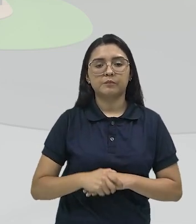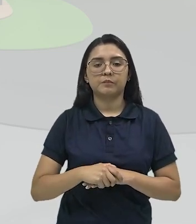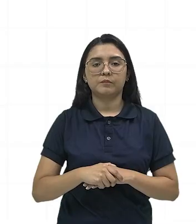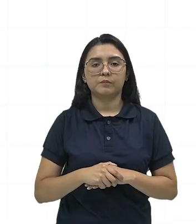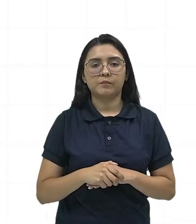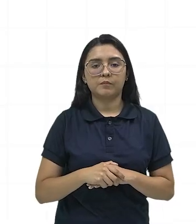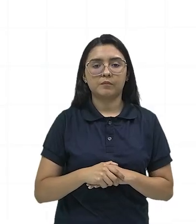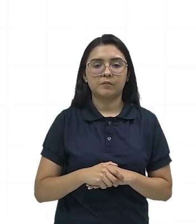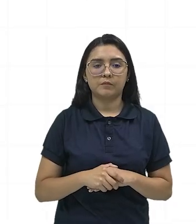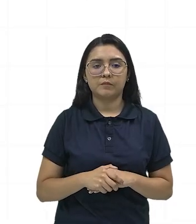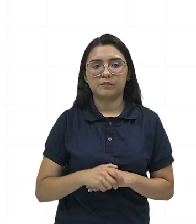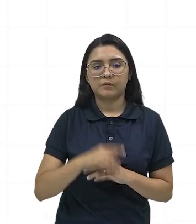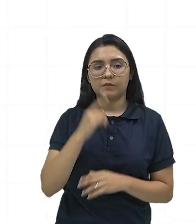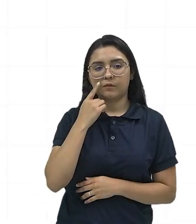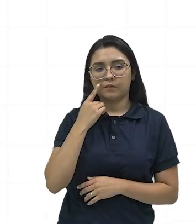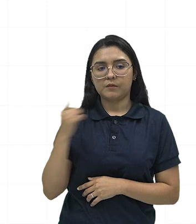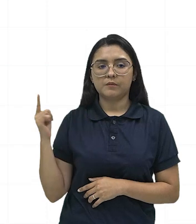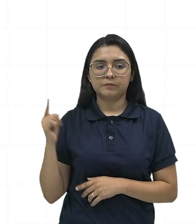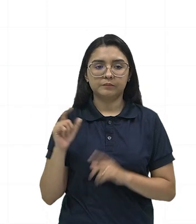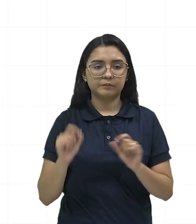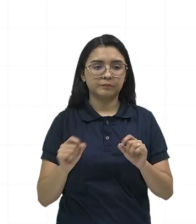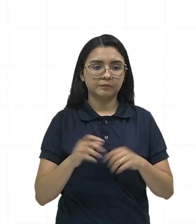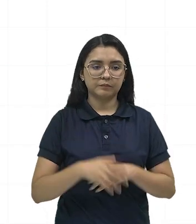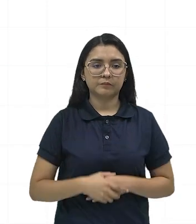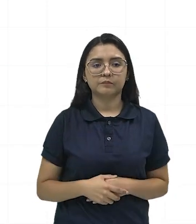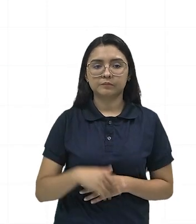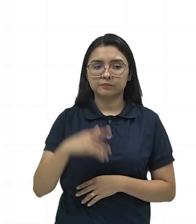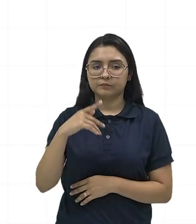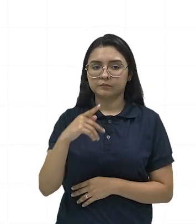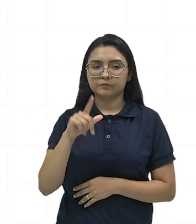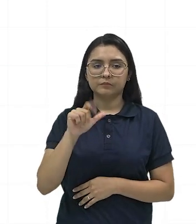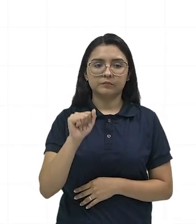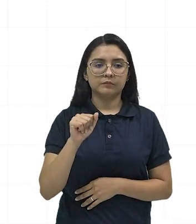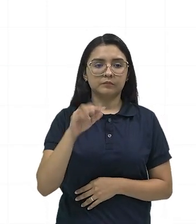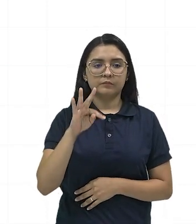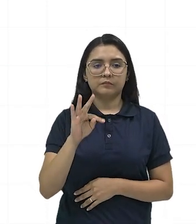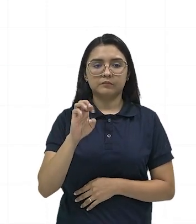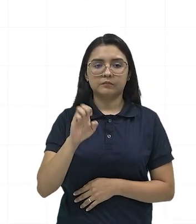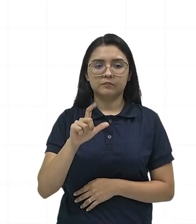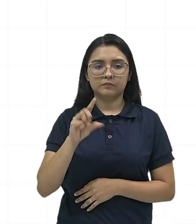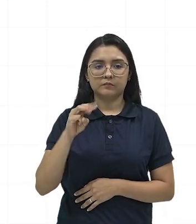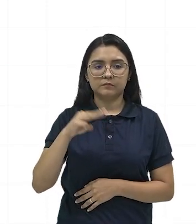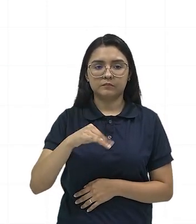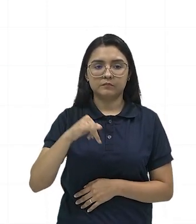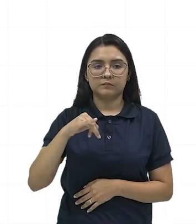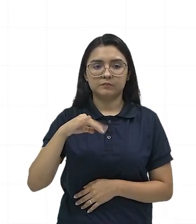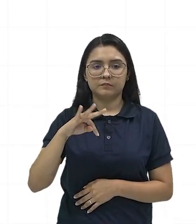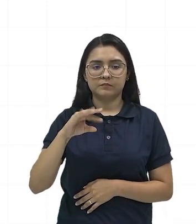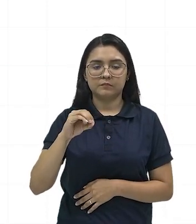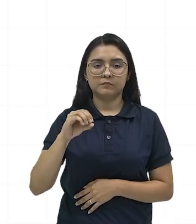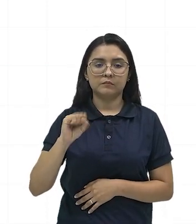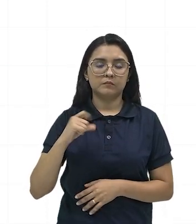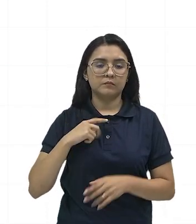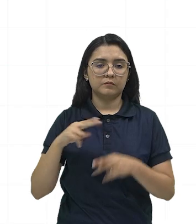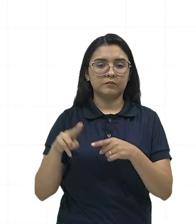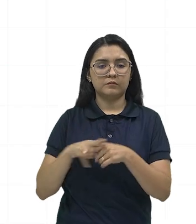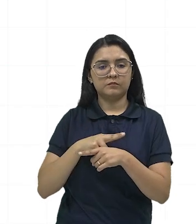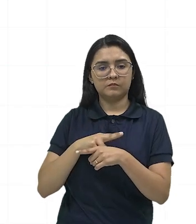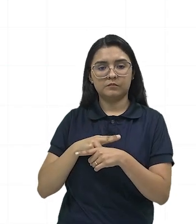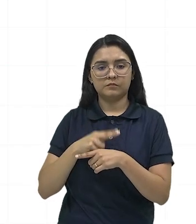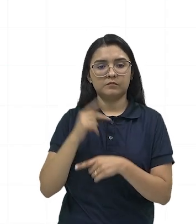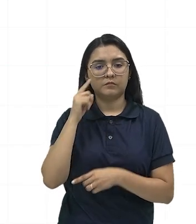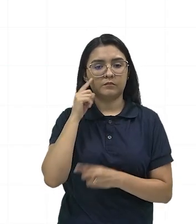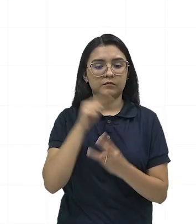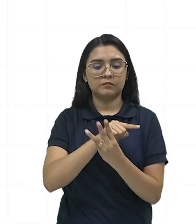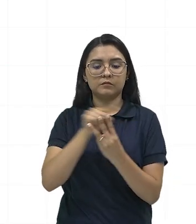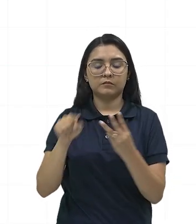relembrar é o grupo dos plateumintos. Os plateumintos estão divididos em três grupos, os tubelários, trematódios e